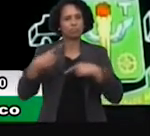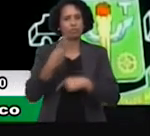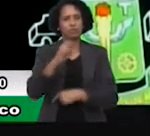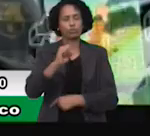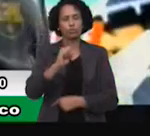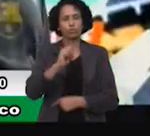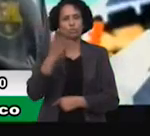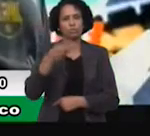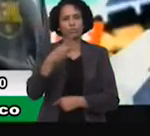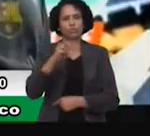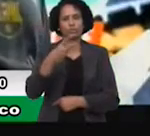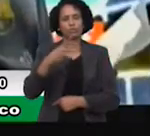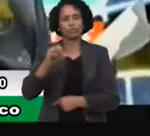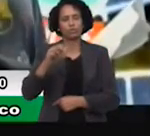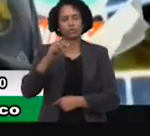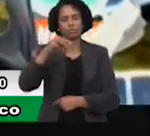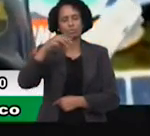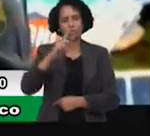28/2020 da PMO.